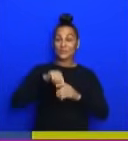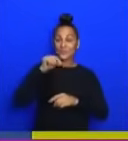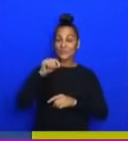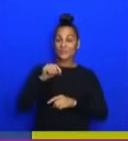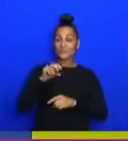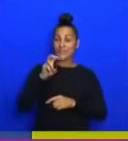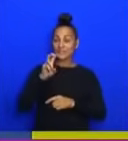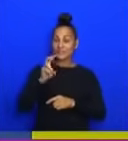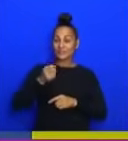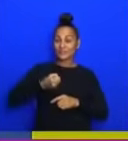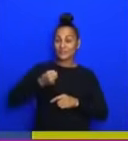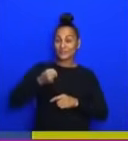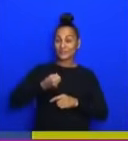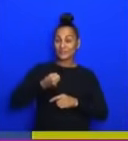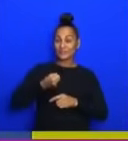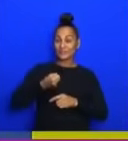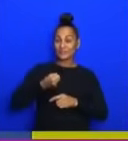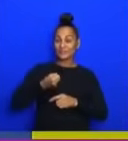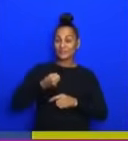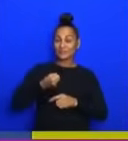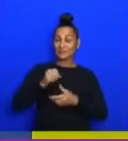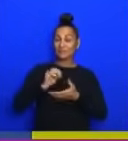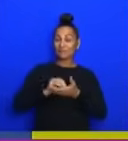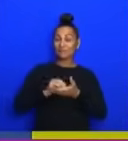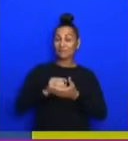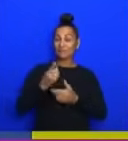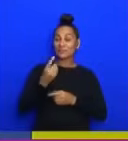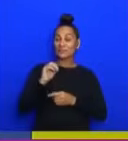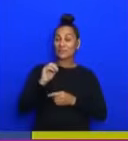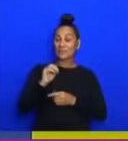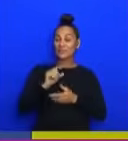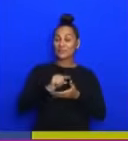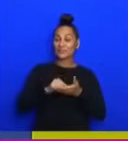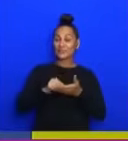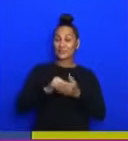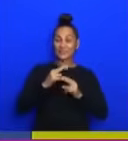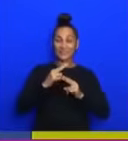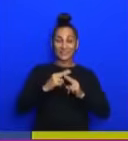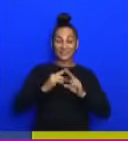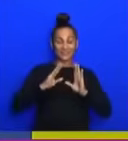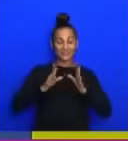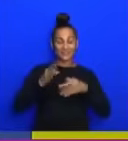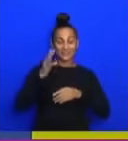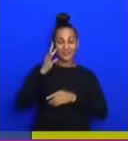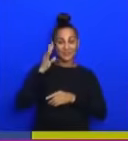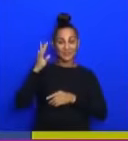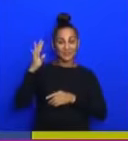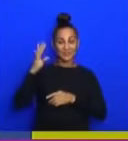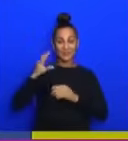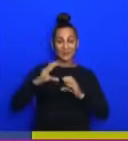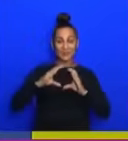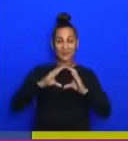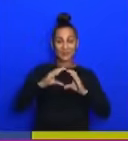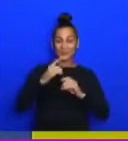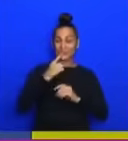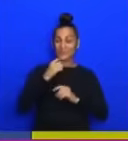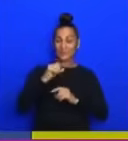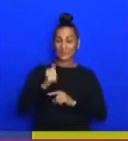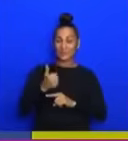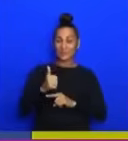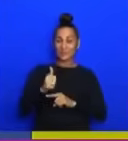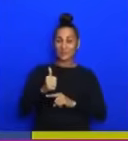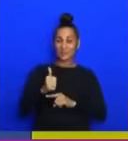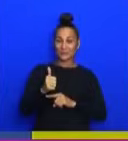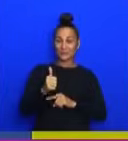Foram sorteados 5 números. Faltam 10. Loterias Caixa, já pensou? Bola vermelha, número